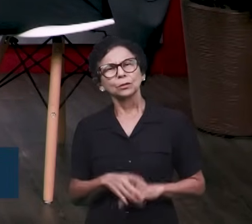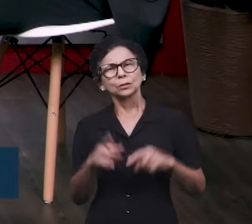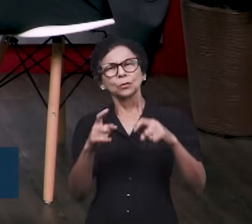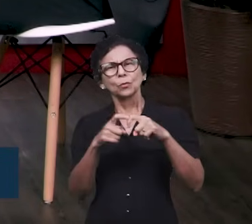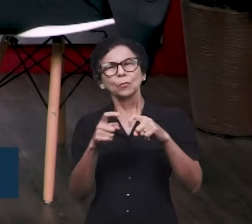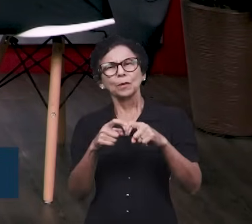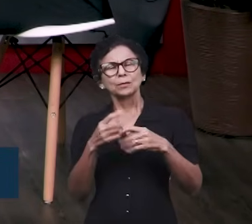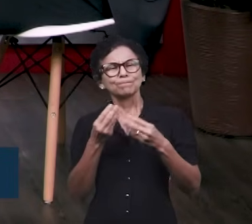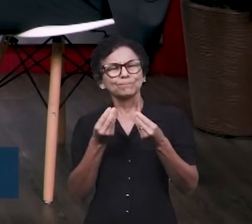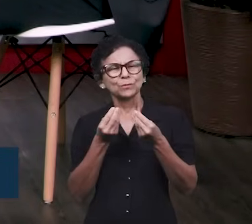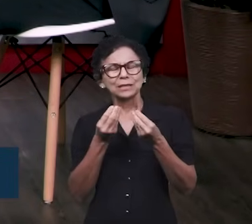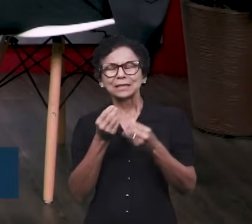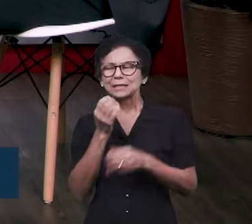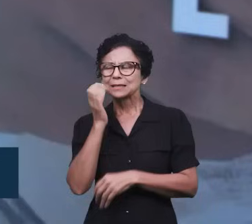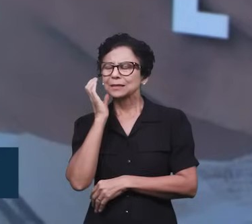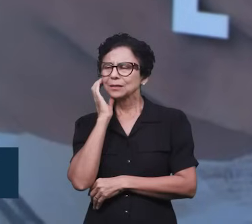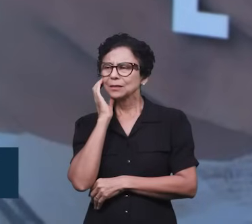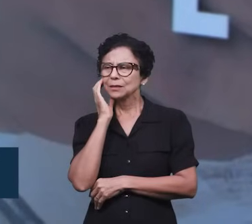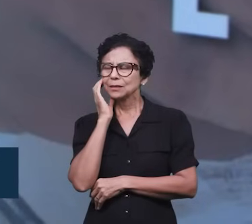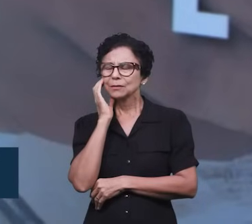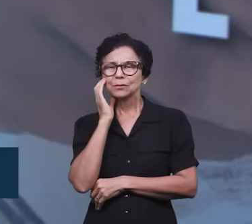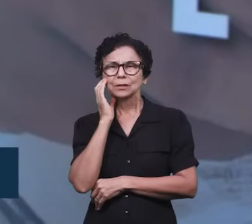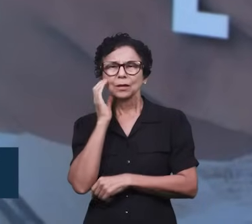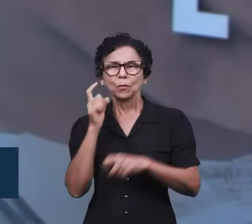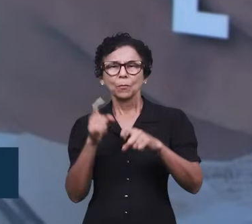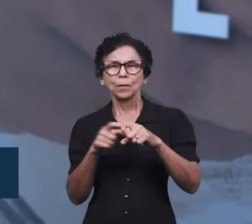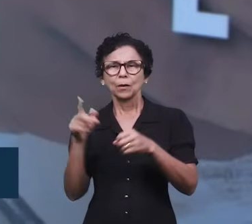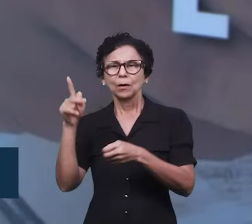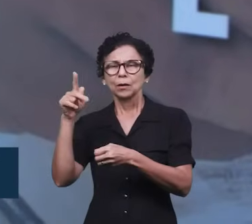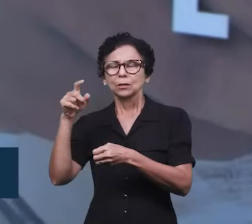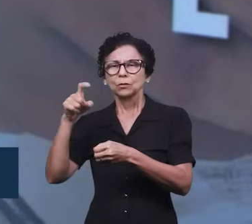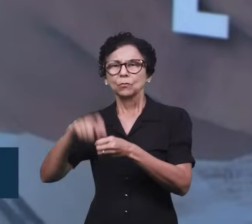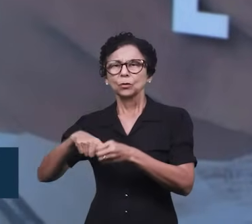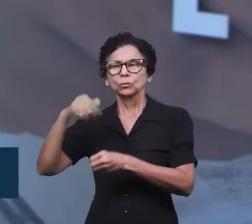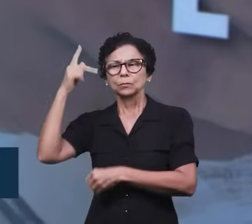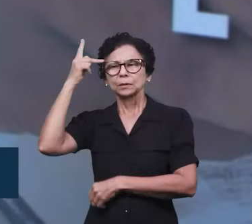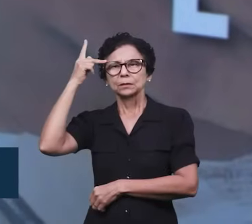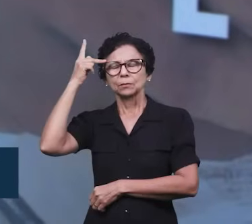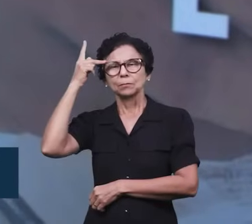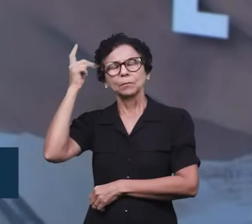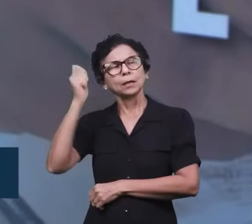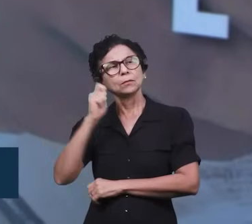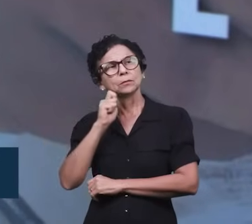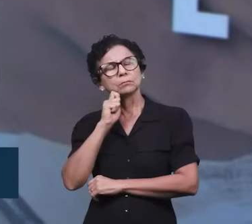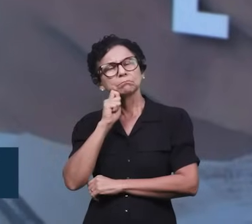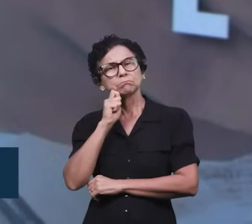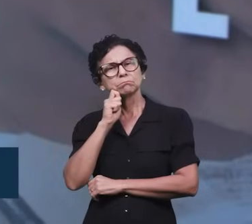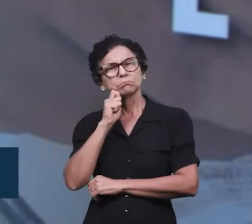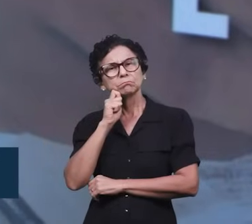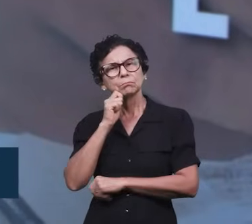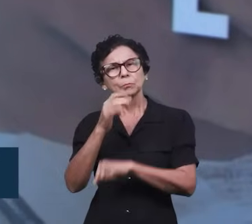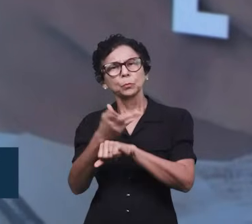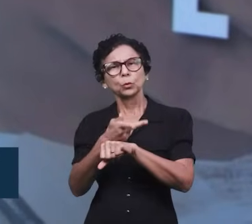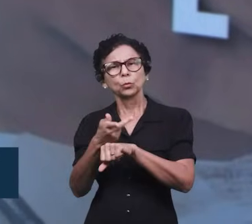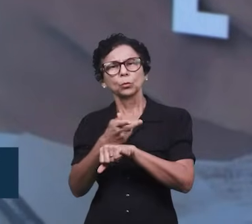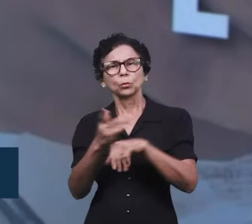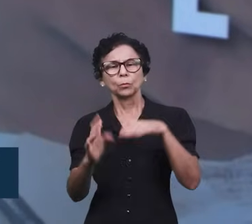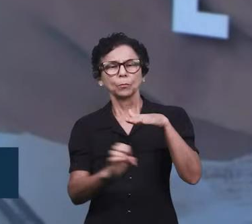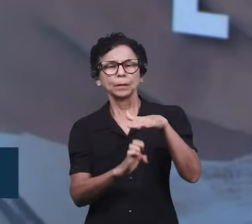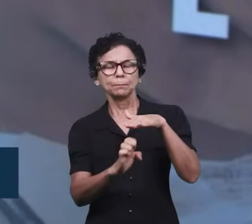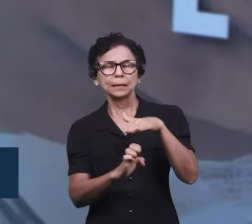Dr. Frechedas que quando ele voltou para São Paulo, a base dele, ele acabou por propor para uma empresa